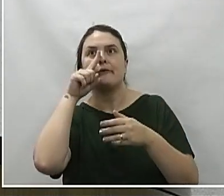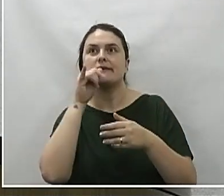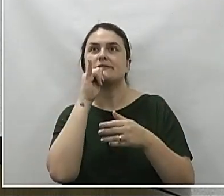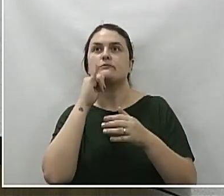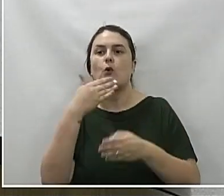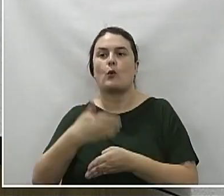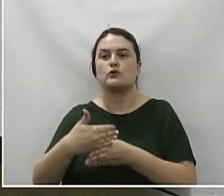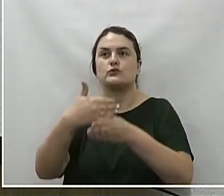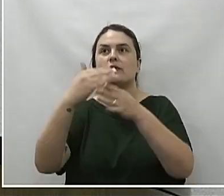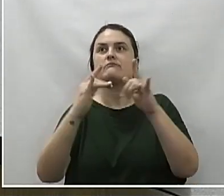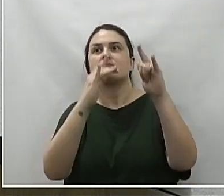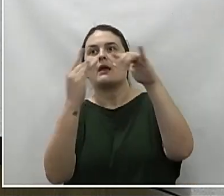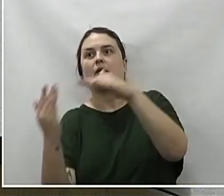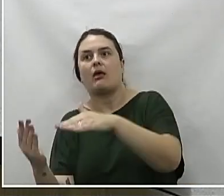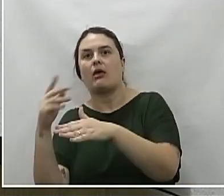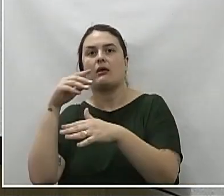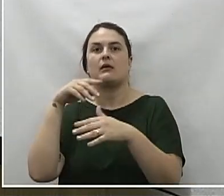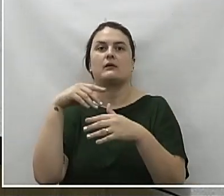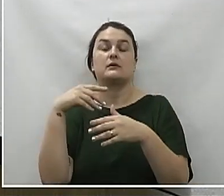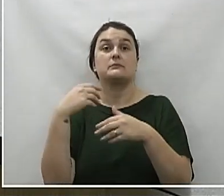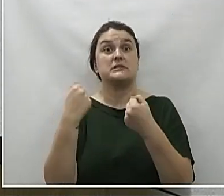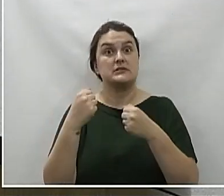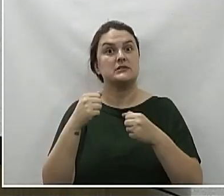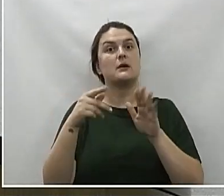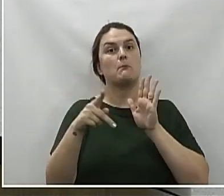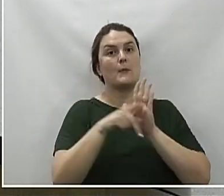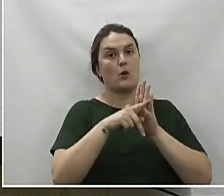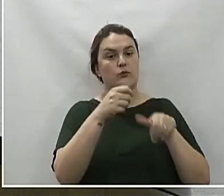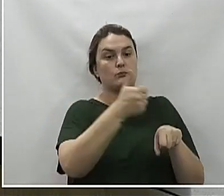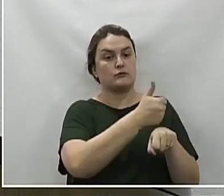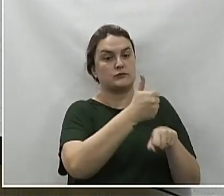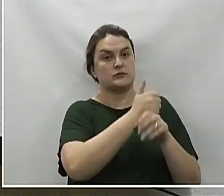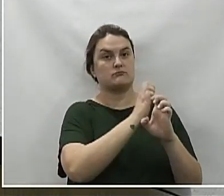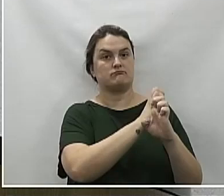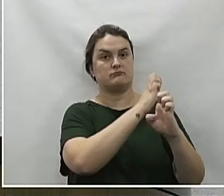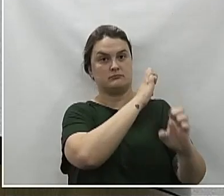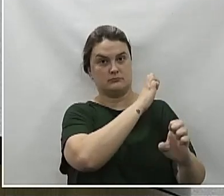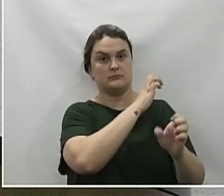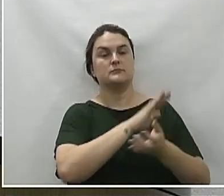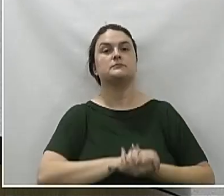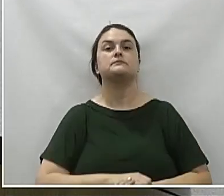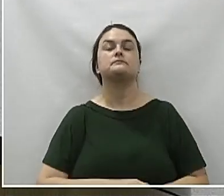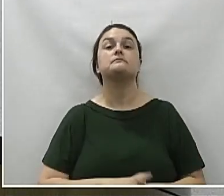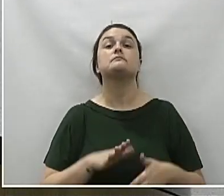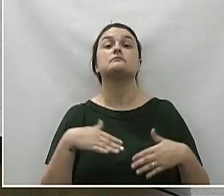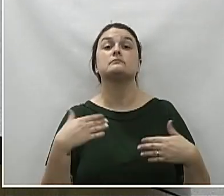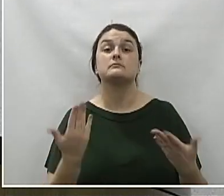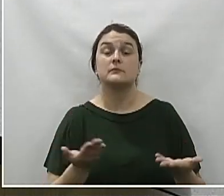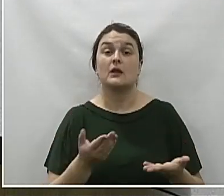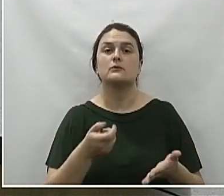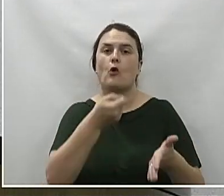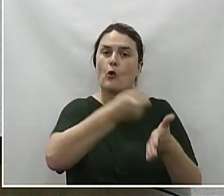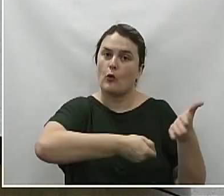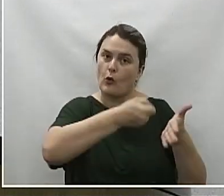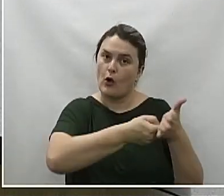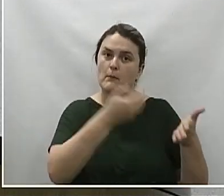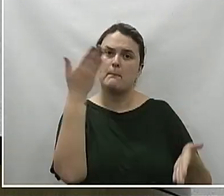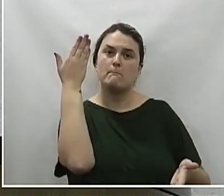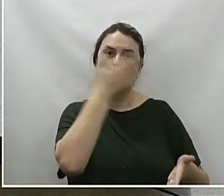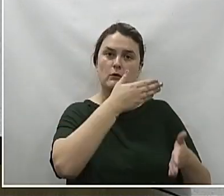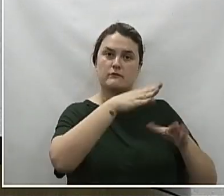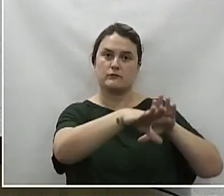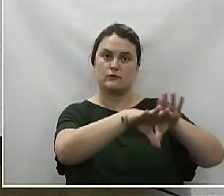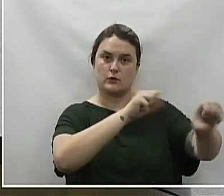e ao patrimônio fossem desempenhadas por indivíduos habilitados daí a exigência da comprovação